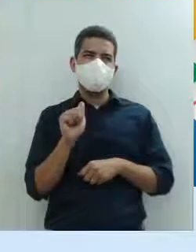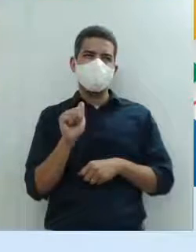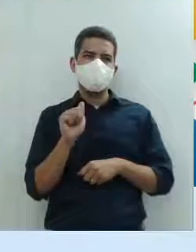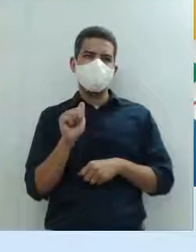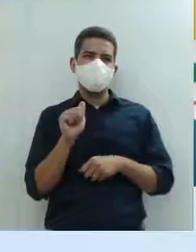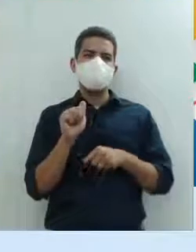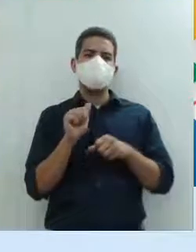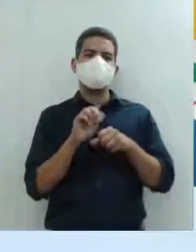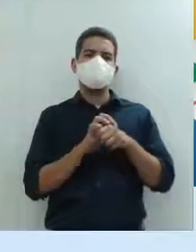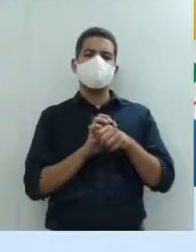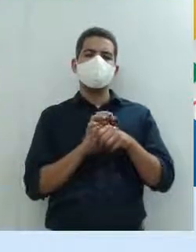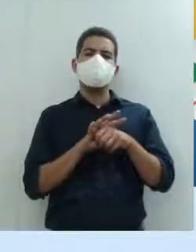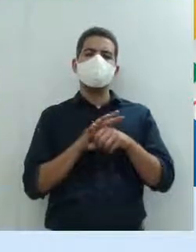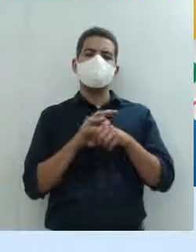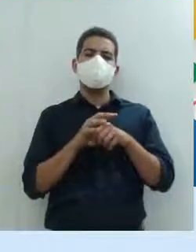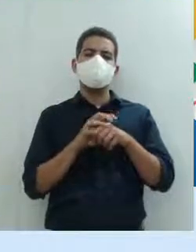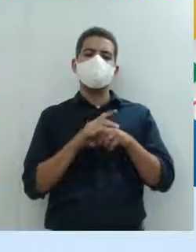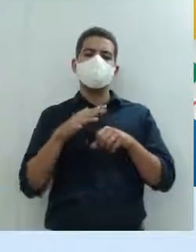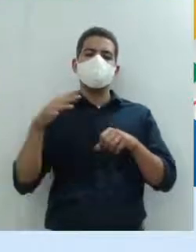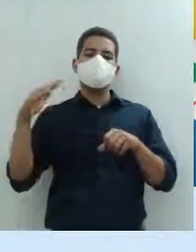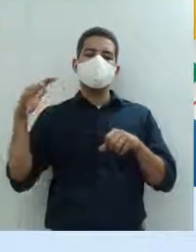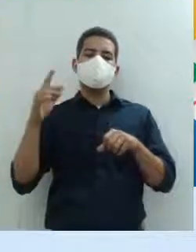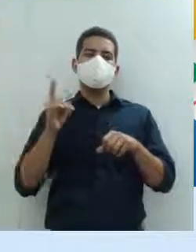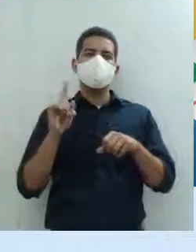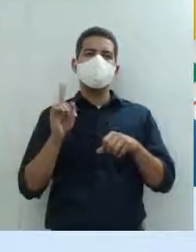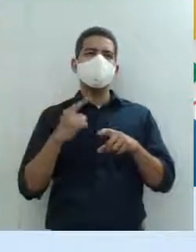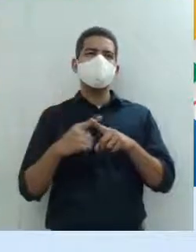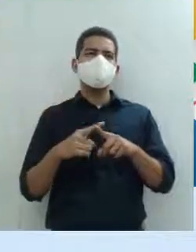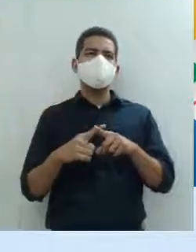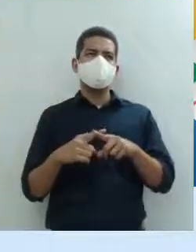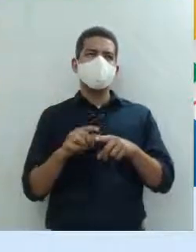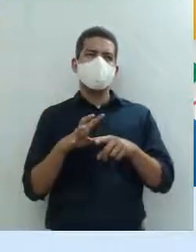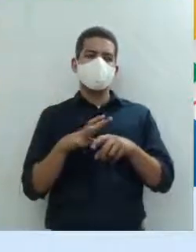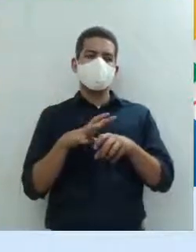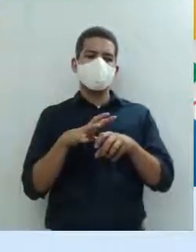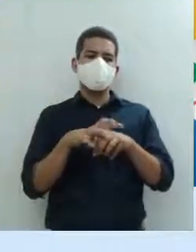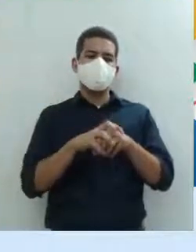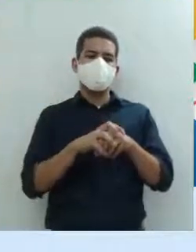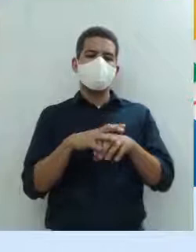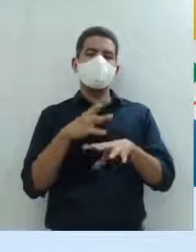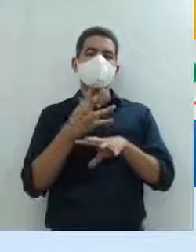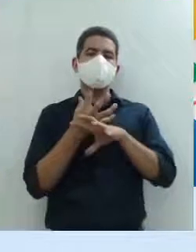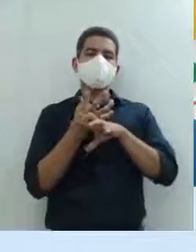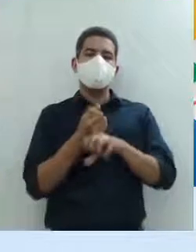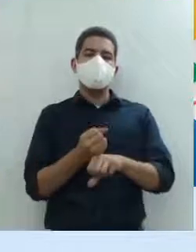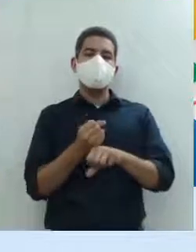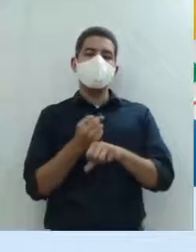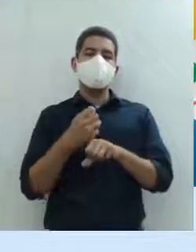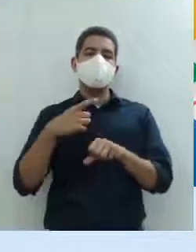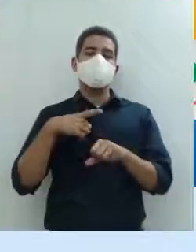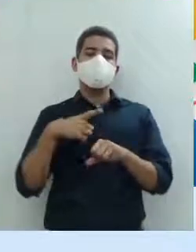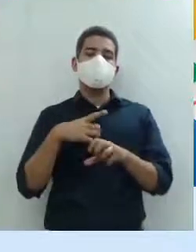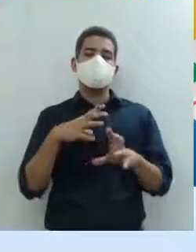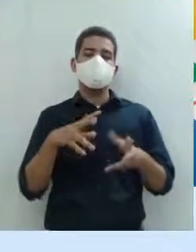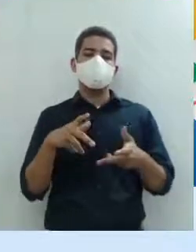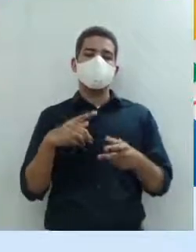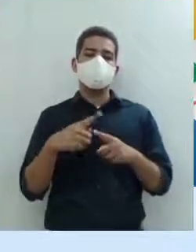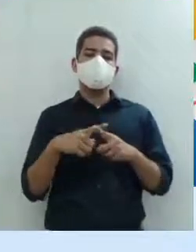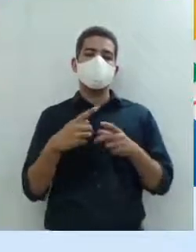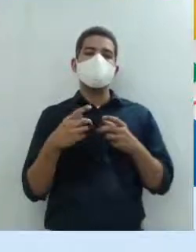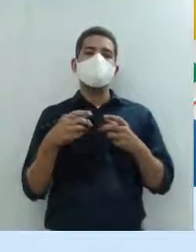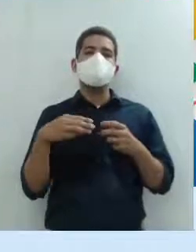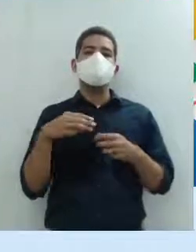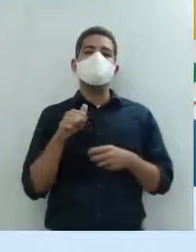não vai se embora e passa fora, né? Porque o gás, ele fica preso à gravidade da Terra. Afinal, o gás tem massa